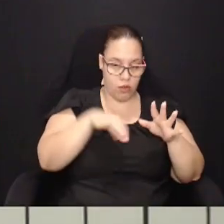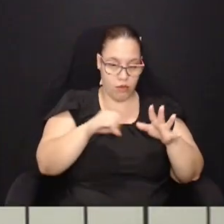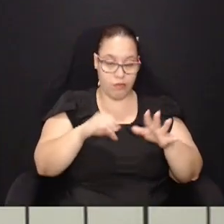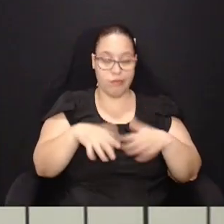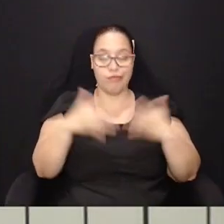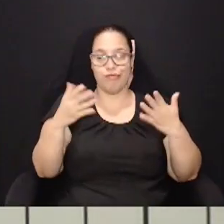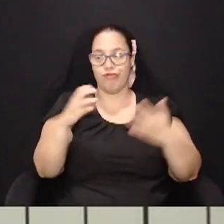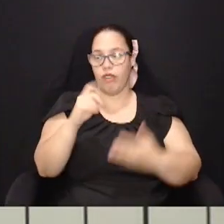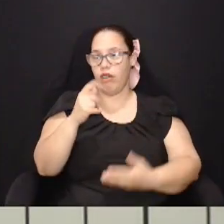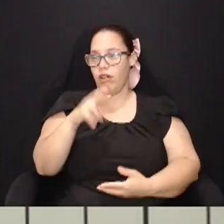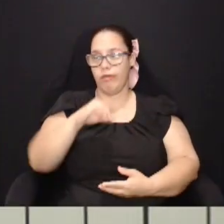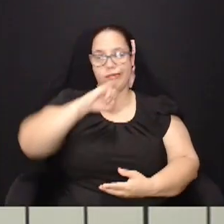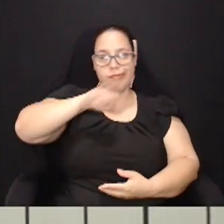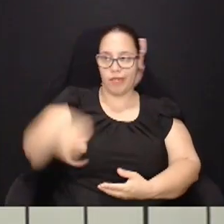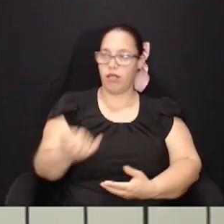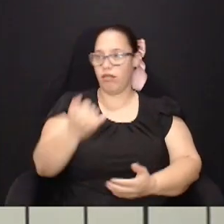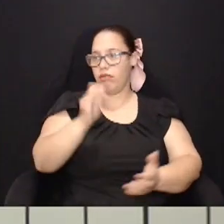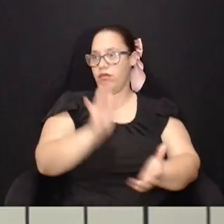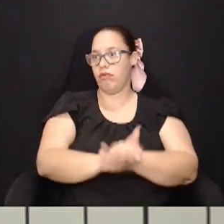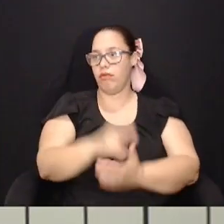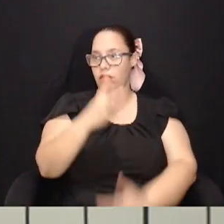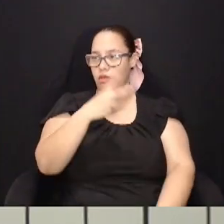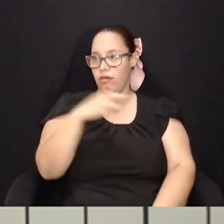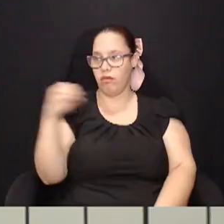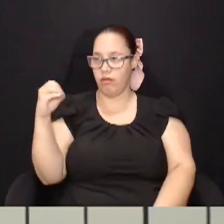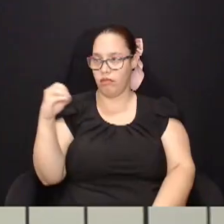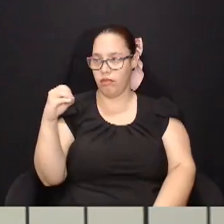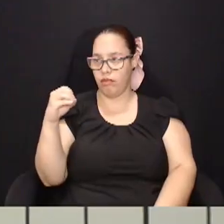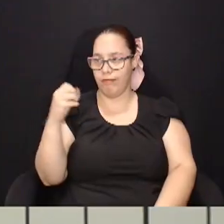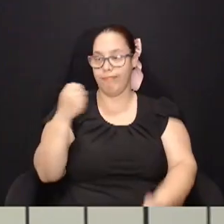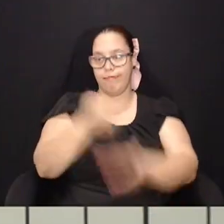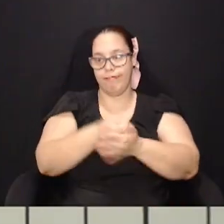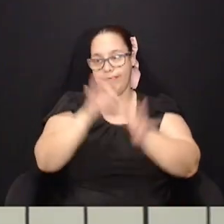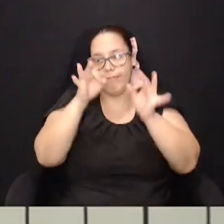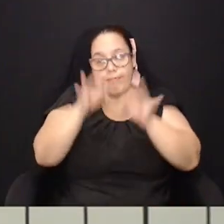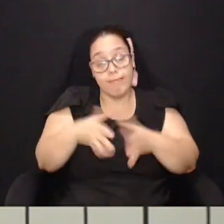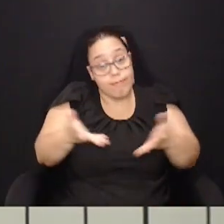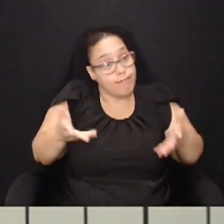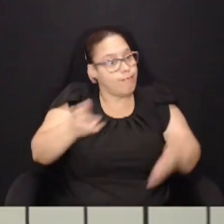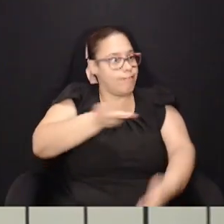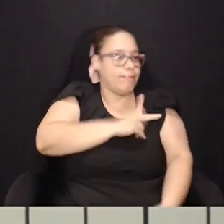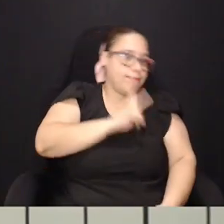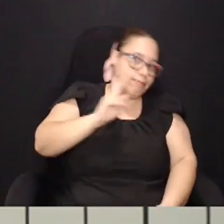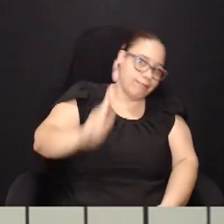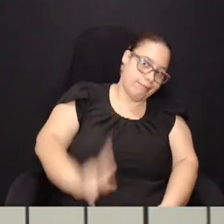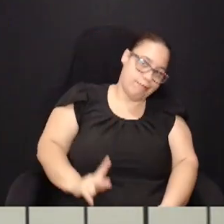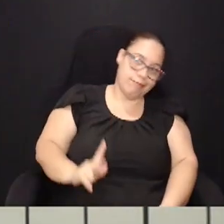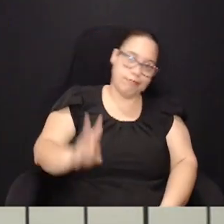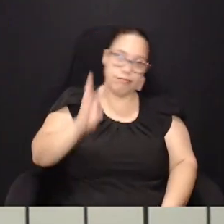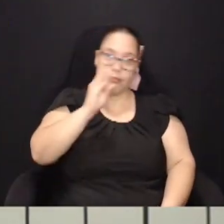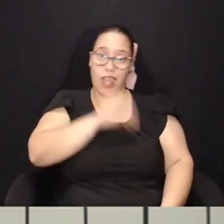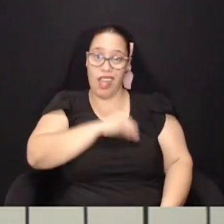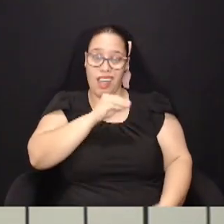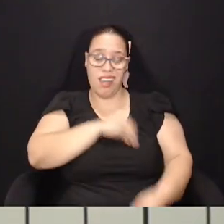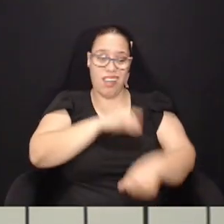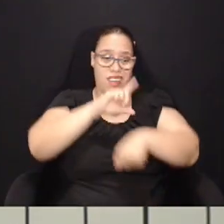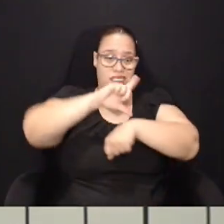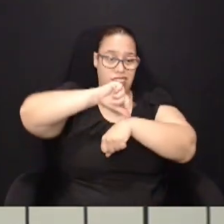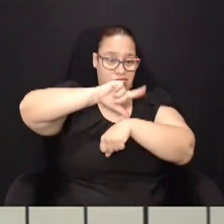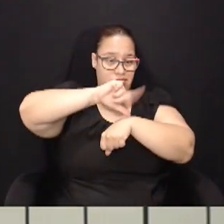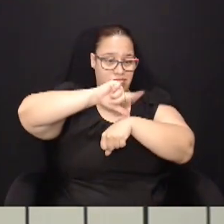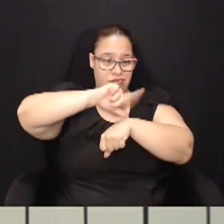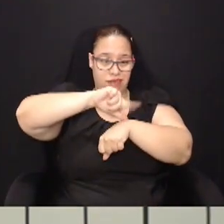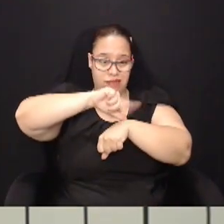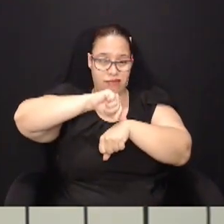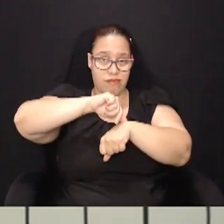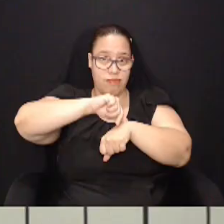capivariano aproveitou 2-0 com autoridade. A Ponte segue com os salários atrasados, transferban, então não